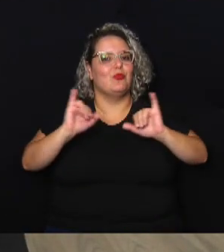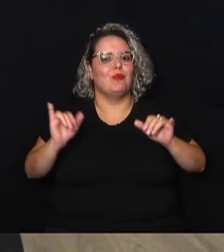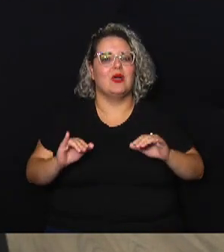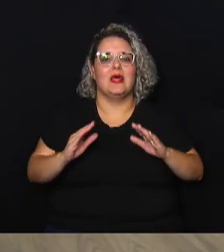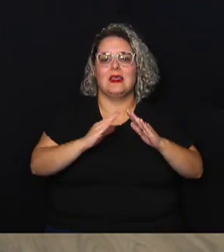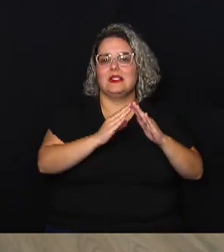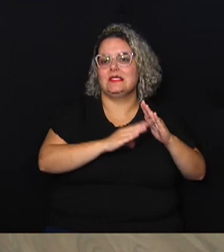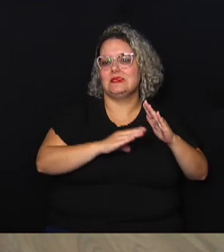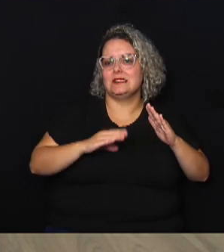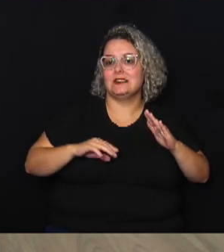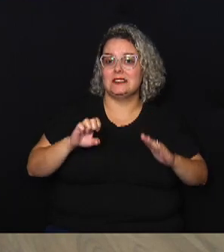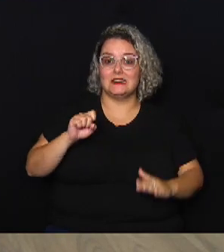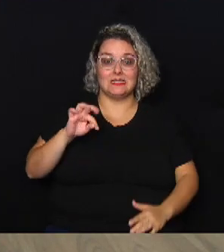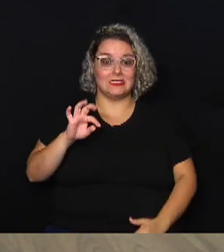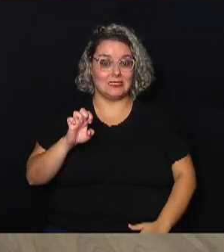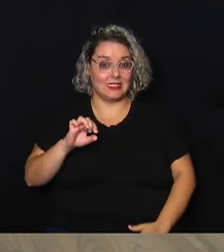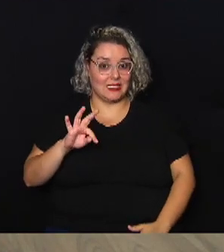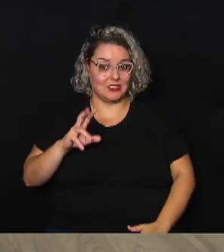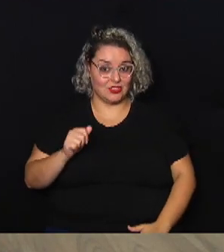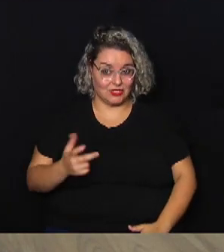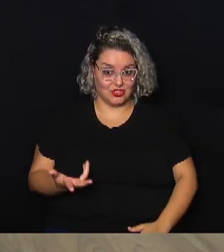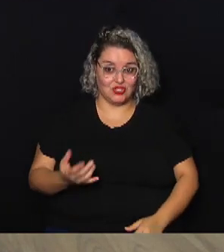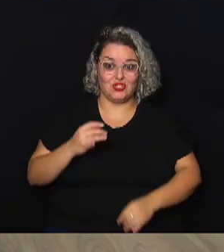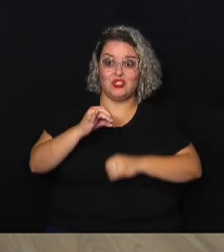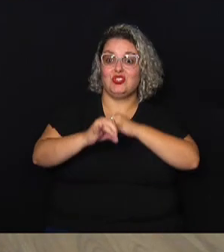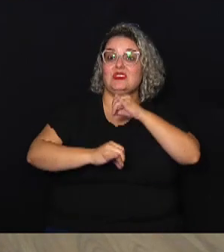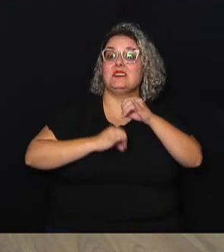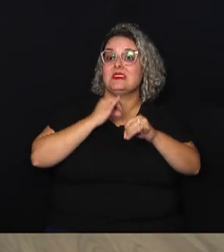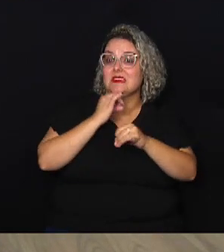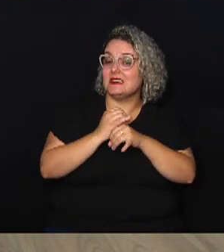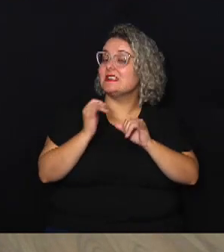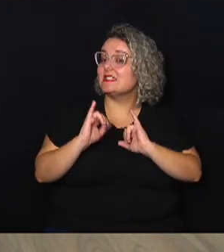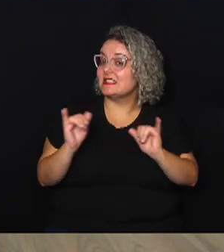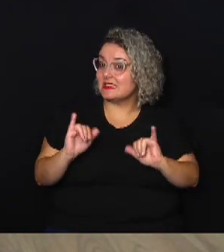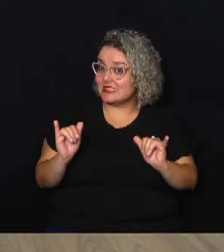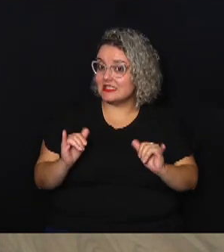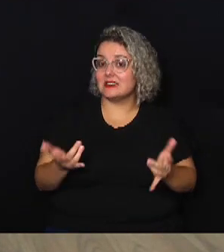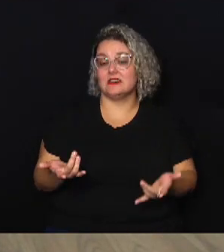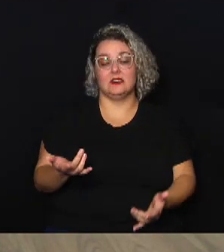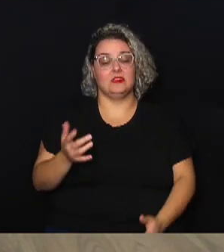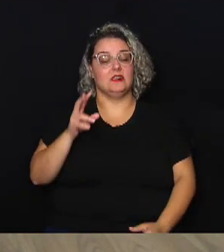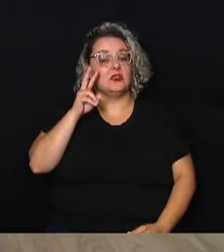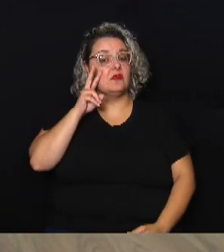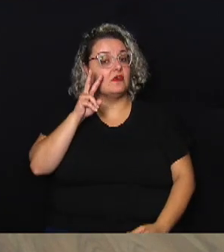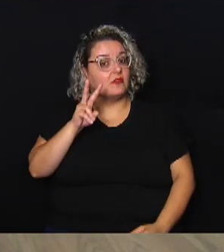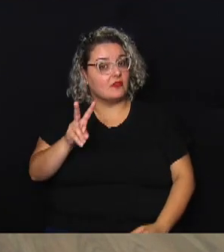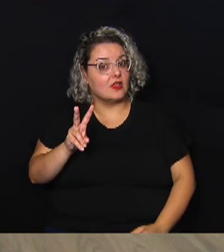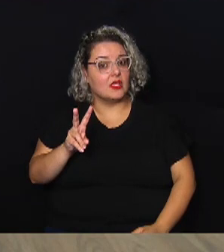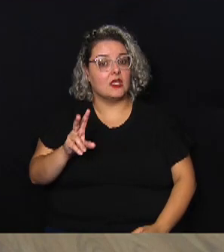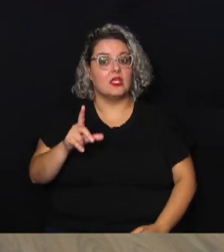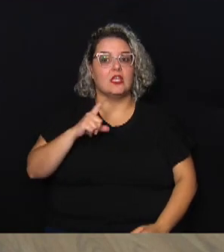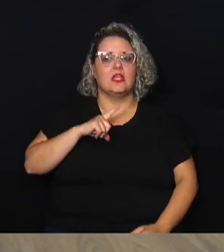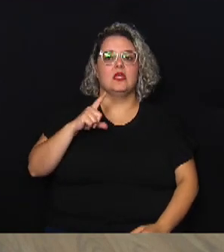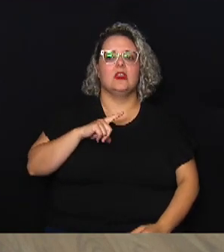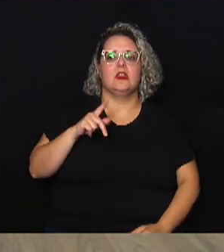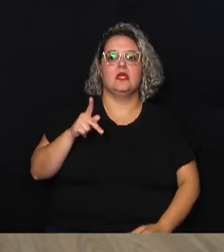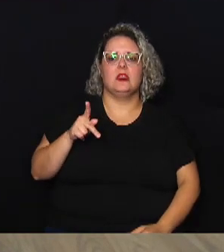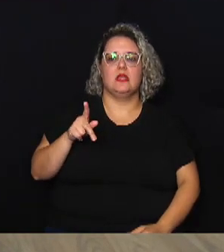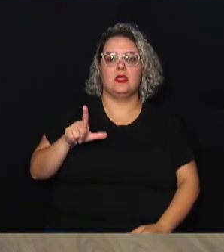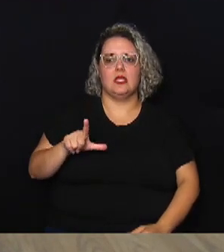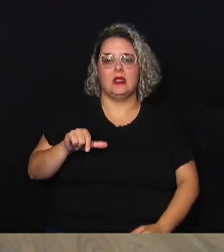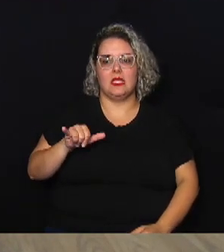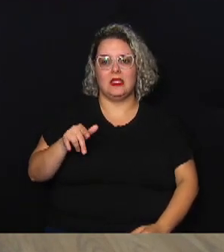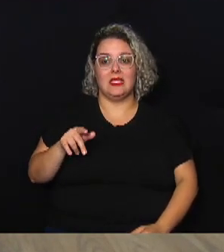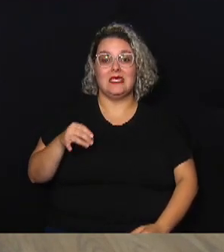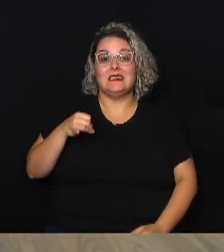de estética e na internet, essas propagandas que a gente acha que tem aquelas lipo, se pode